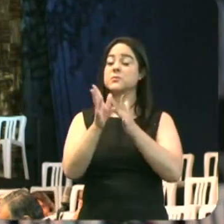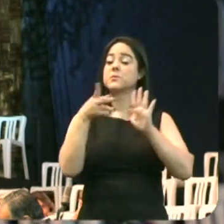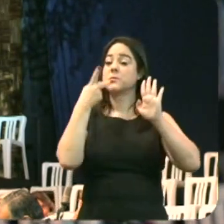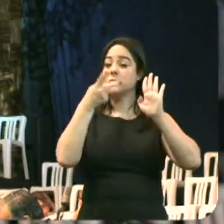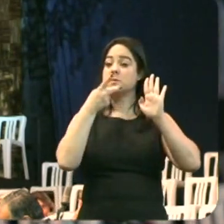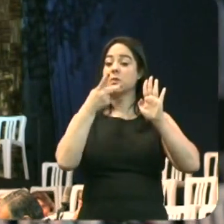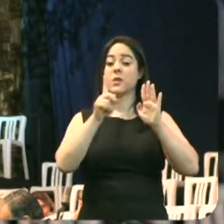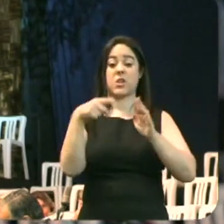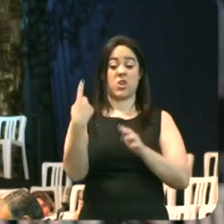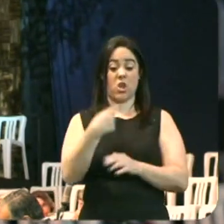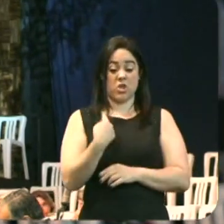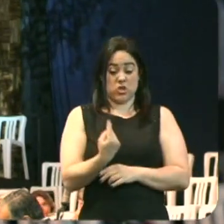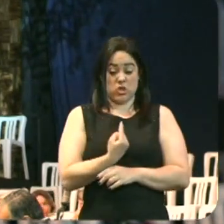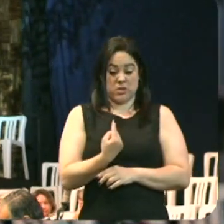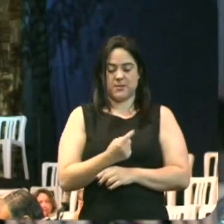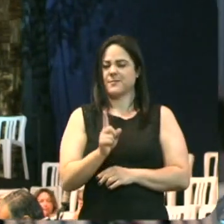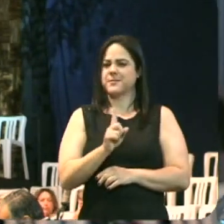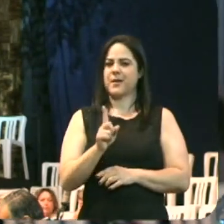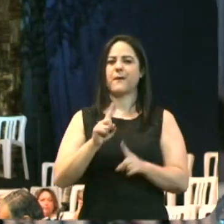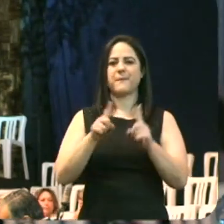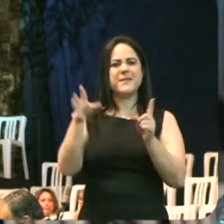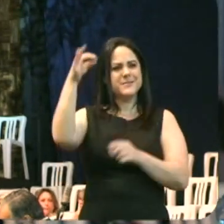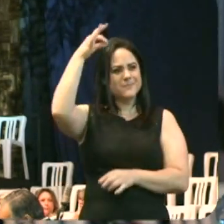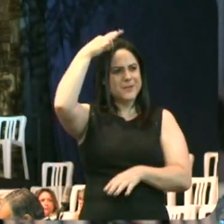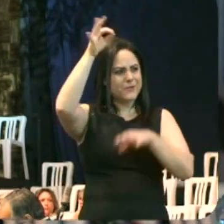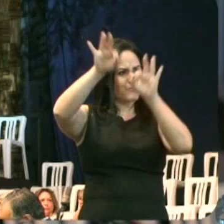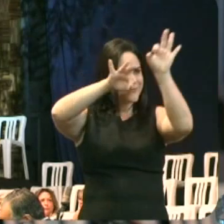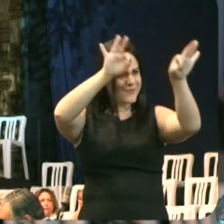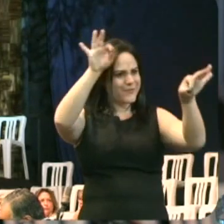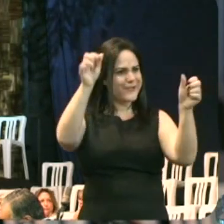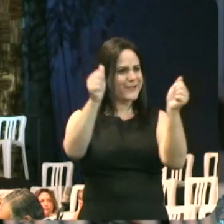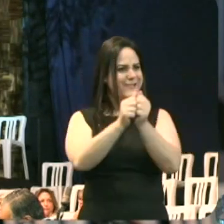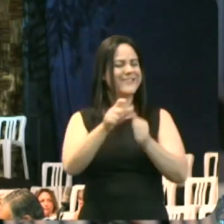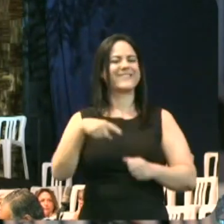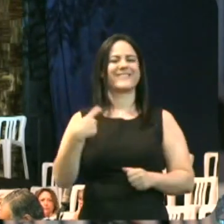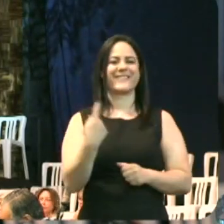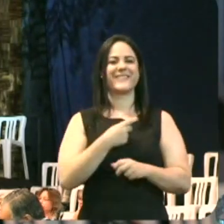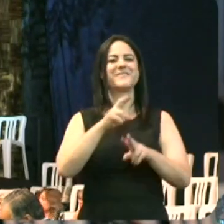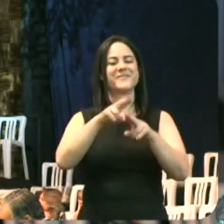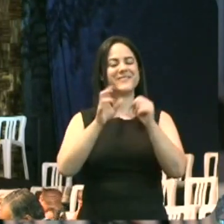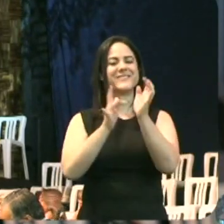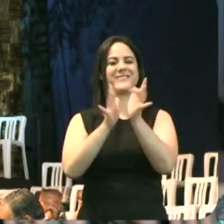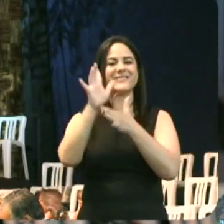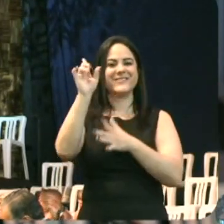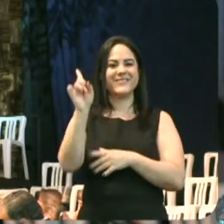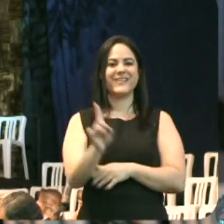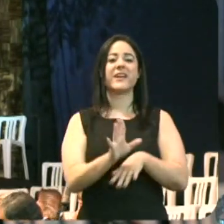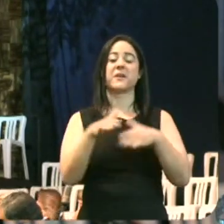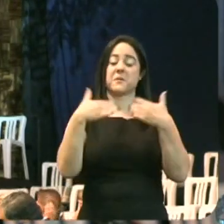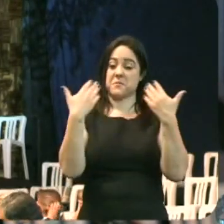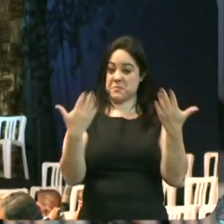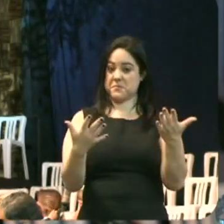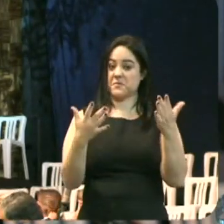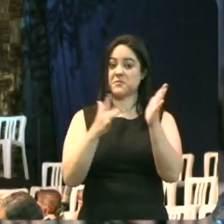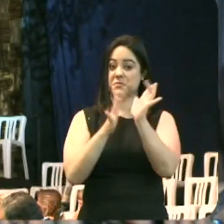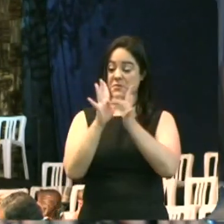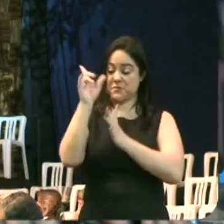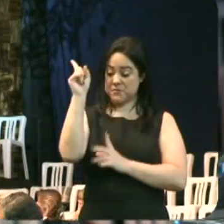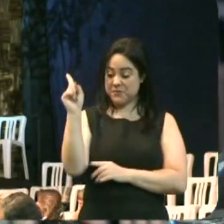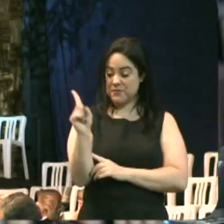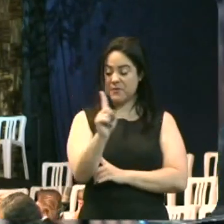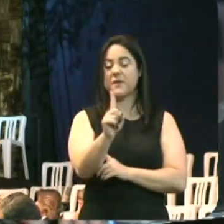seu Espírito sobre nós. Por isso ele veio a esse mundo. E quando ele veio a esse mundo, ele fez